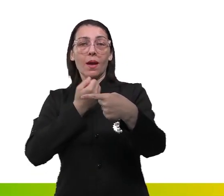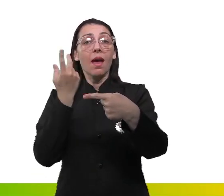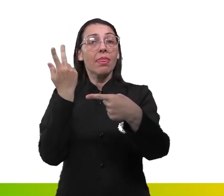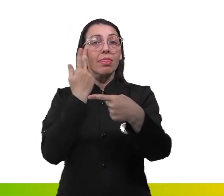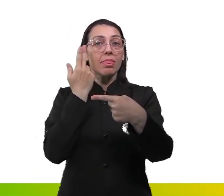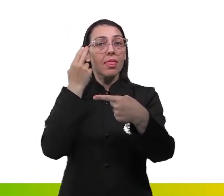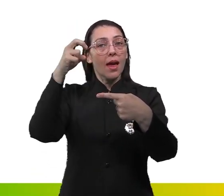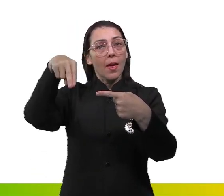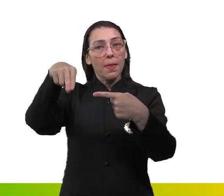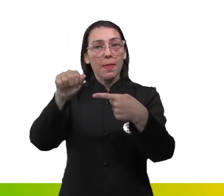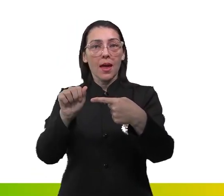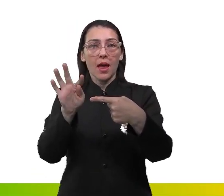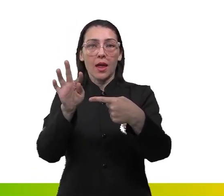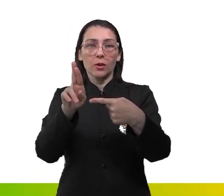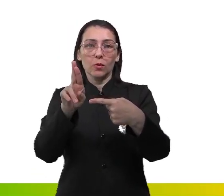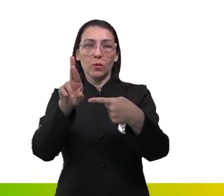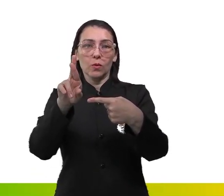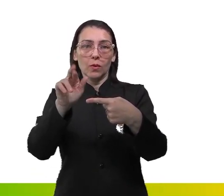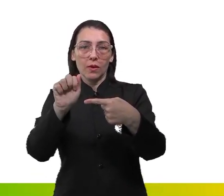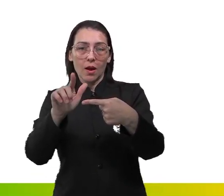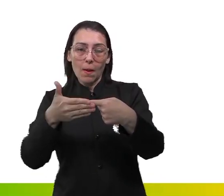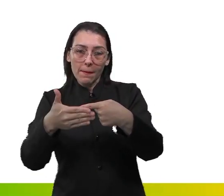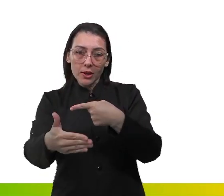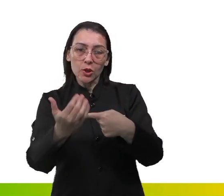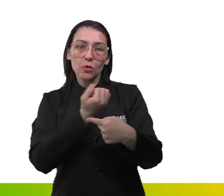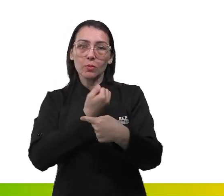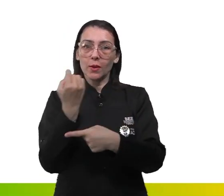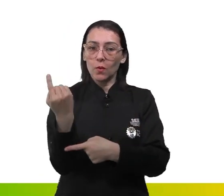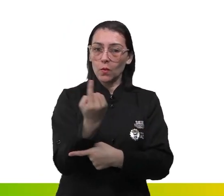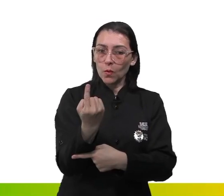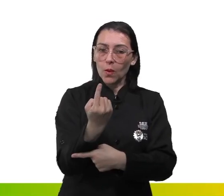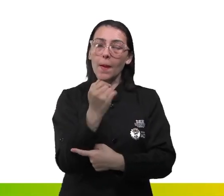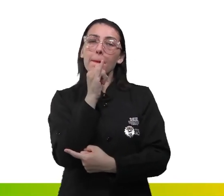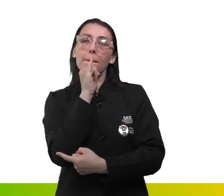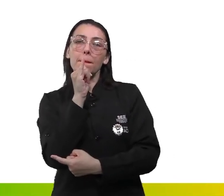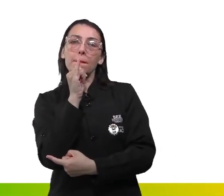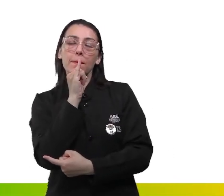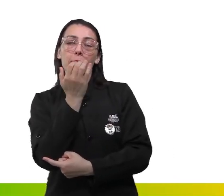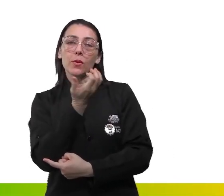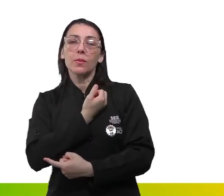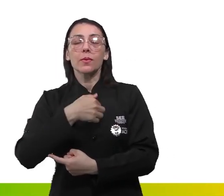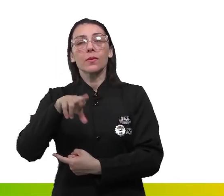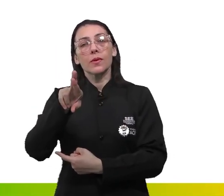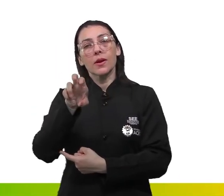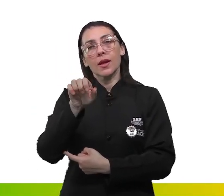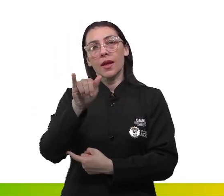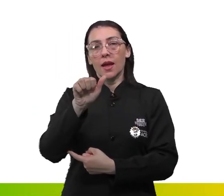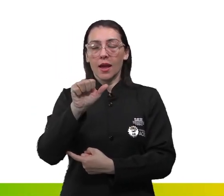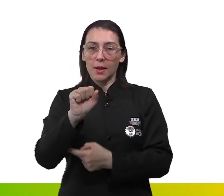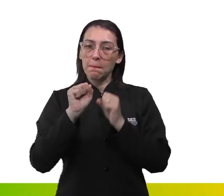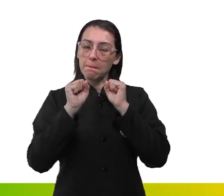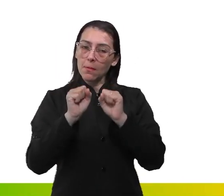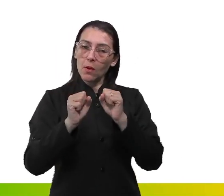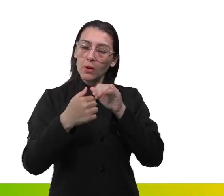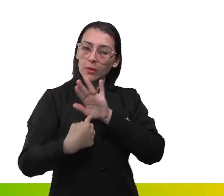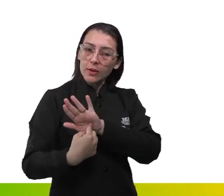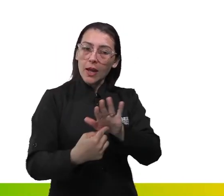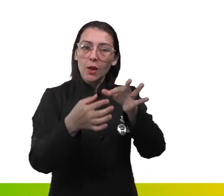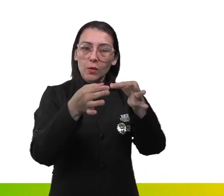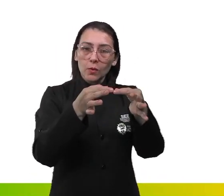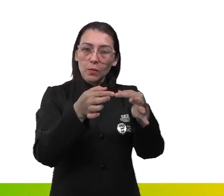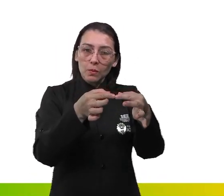natural. Natural aqui a partir do 1. Por exemplo, os números reais podem ser postos em uma